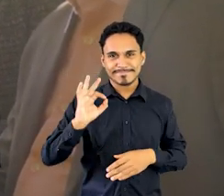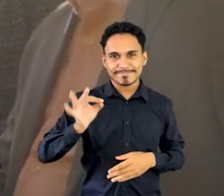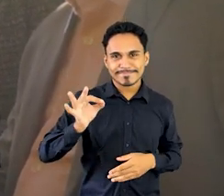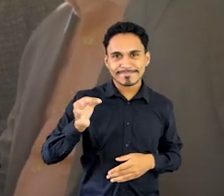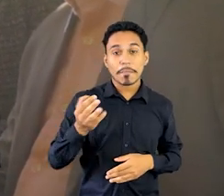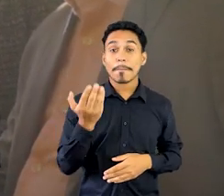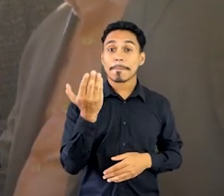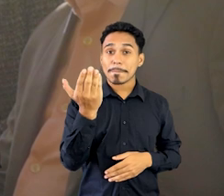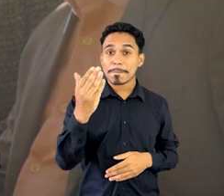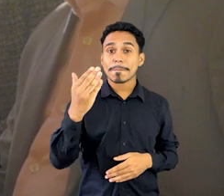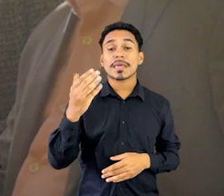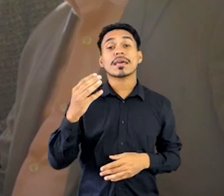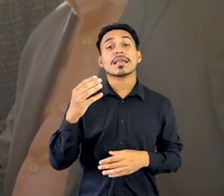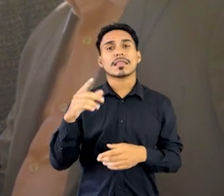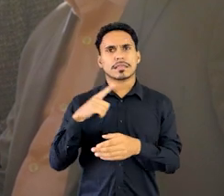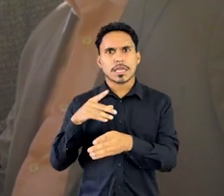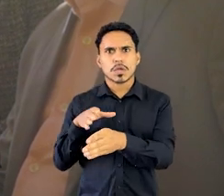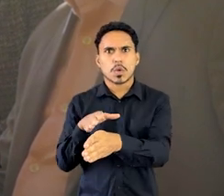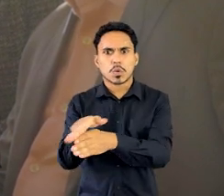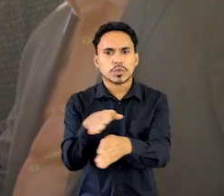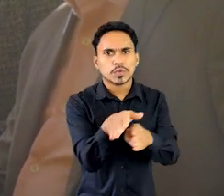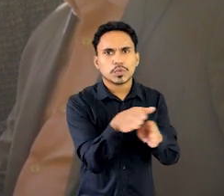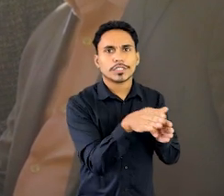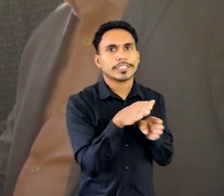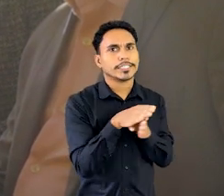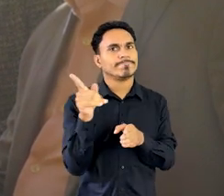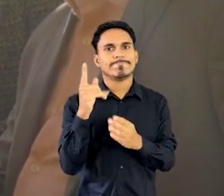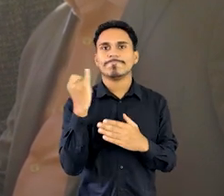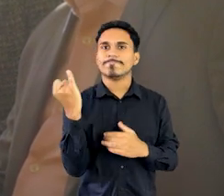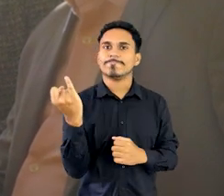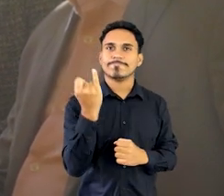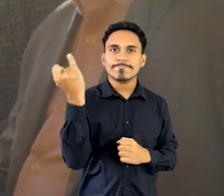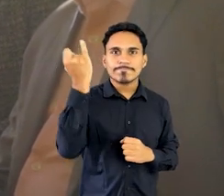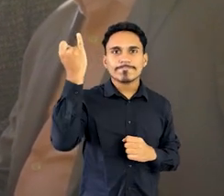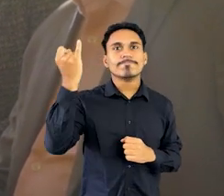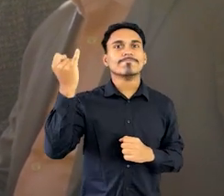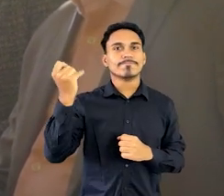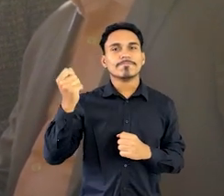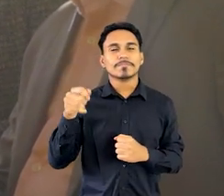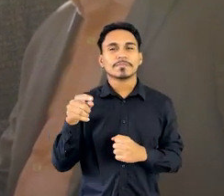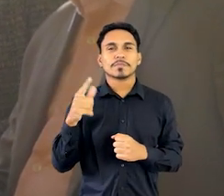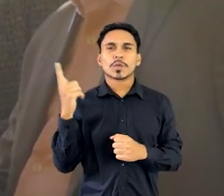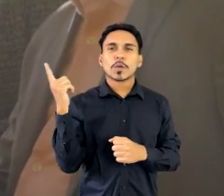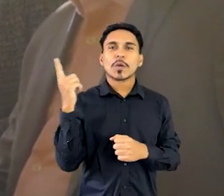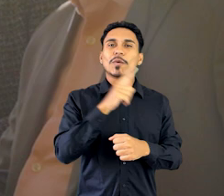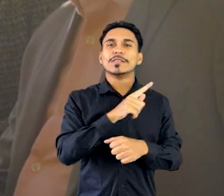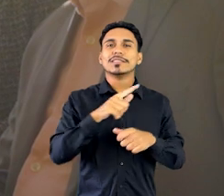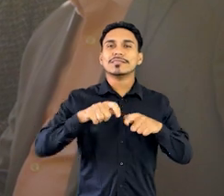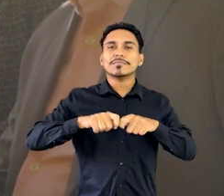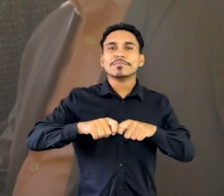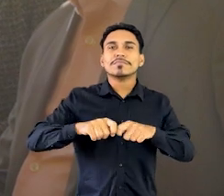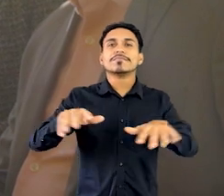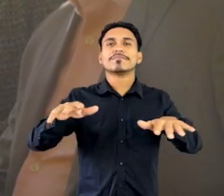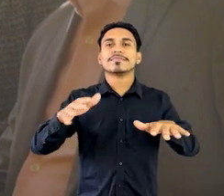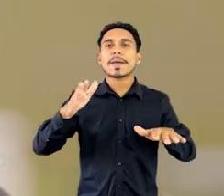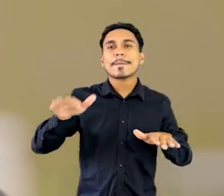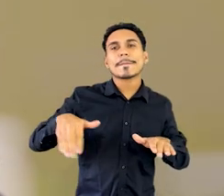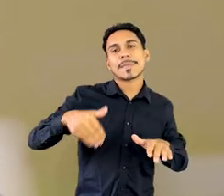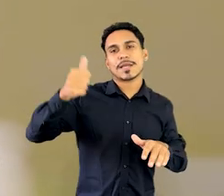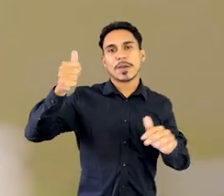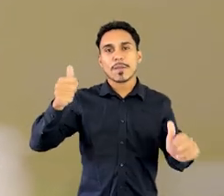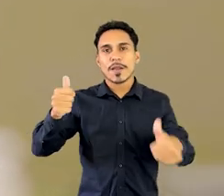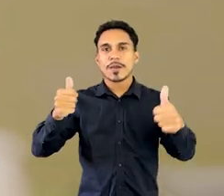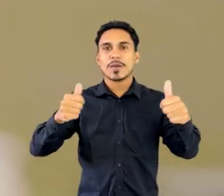prestador de serviço eh com uma consultoria muito importante para que os resultados apareçam e para que a conta minimamente